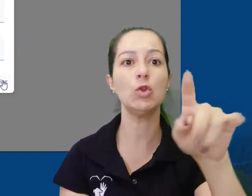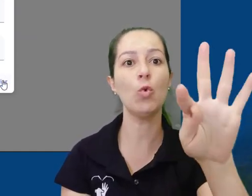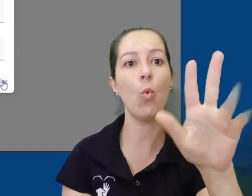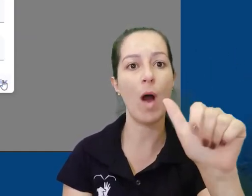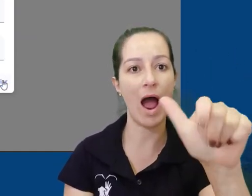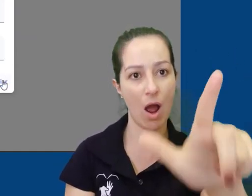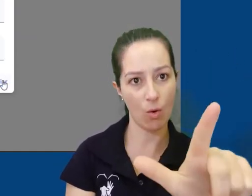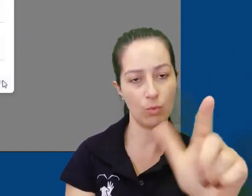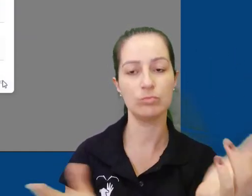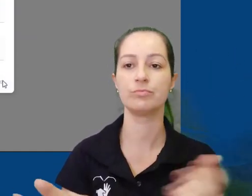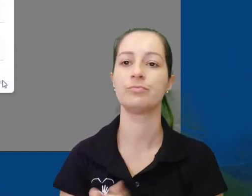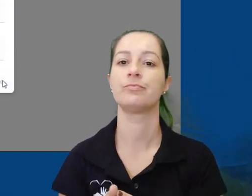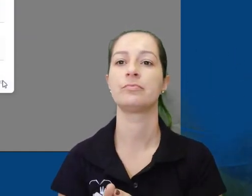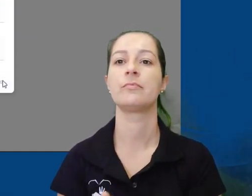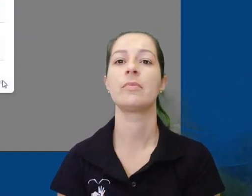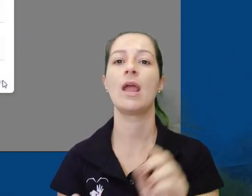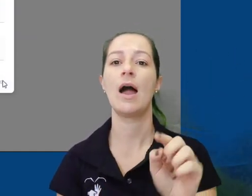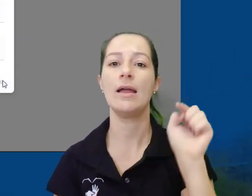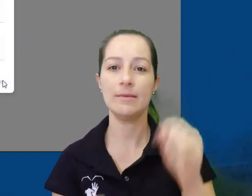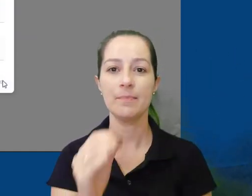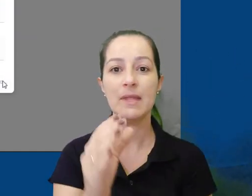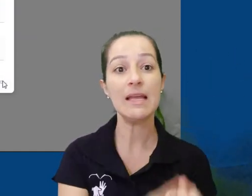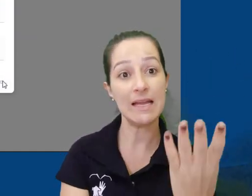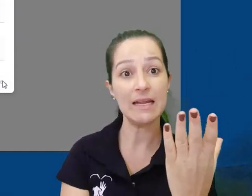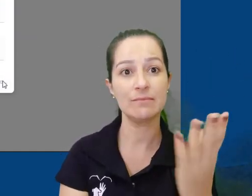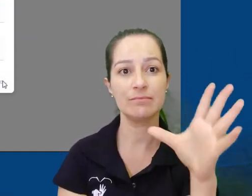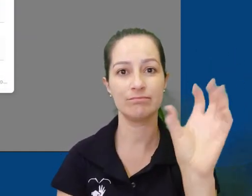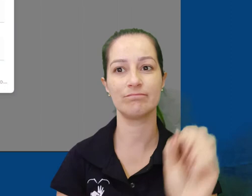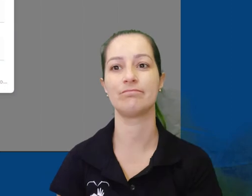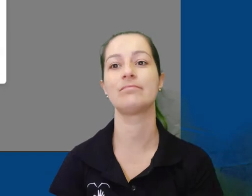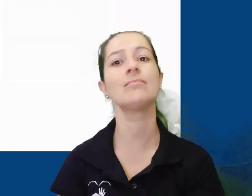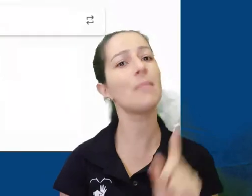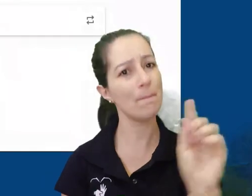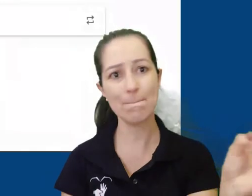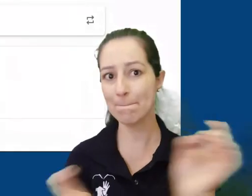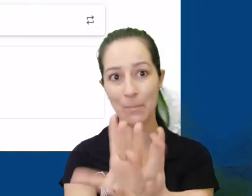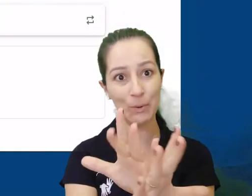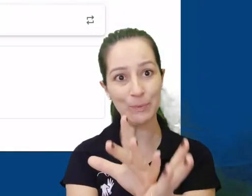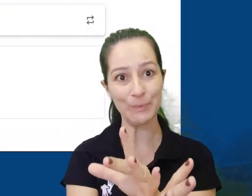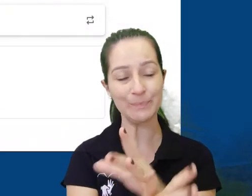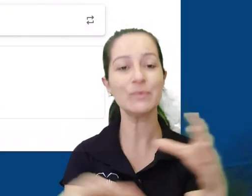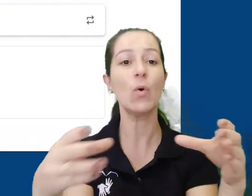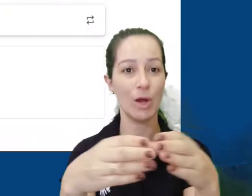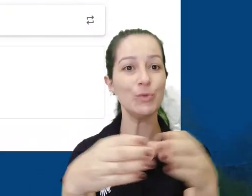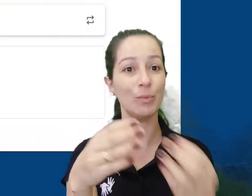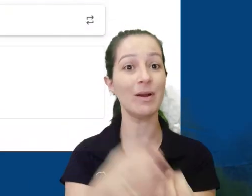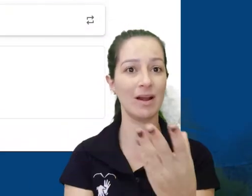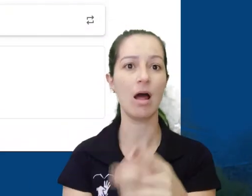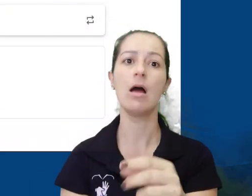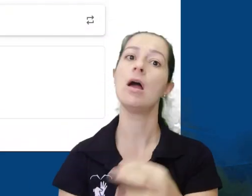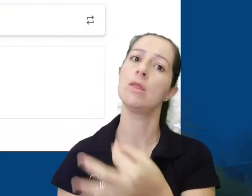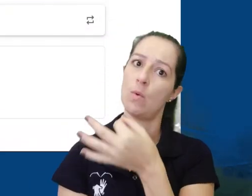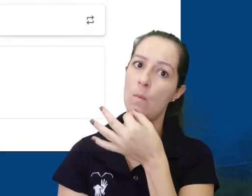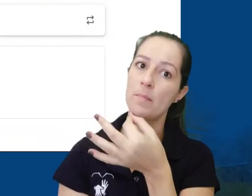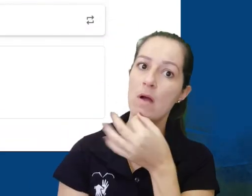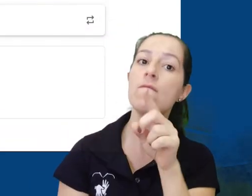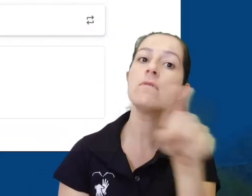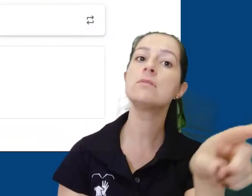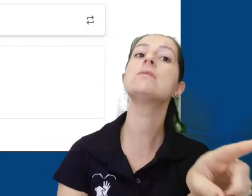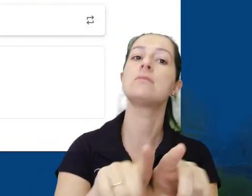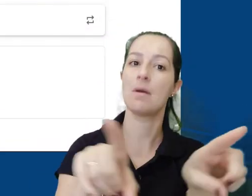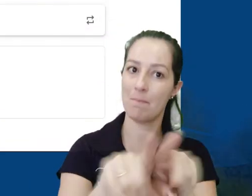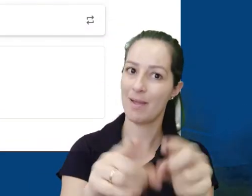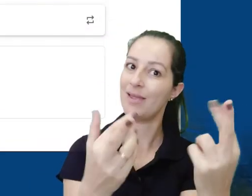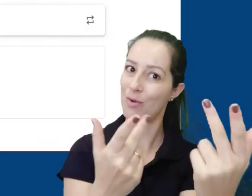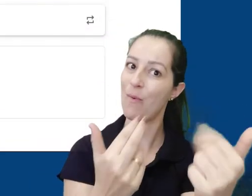agora clicar em criar no canto inferior direito dessa janelas pronto A turma está criada sugiro que vocês também tem a